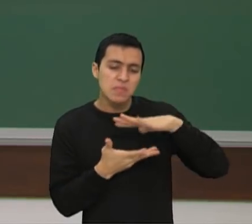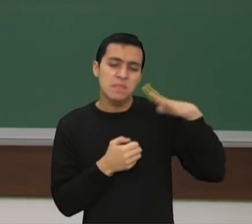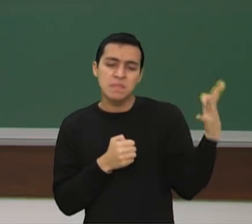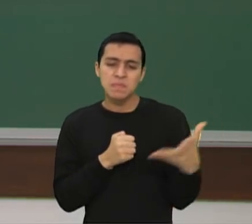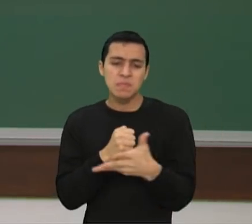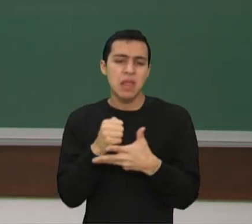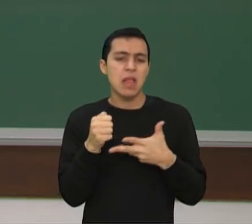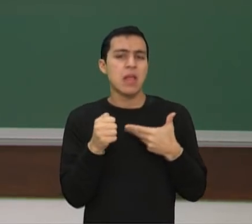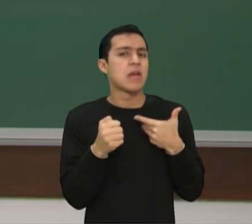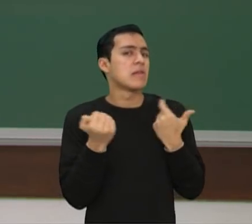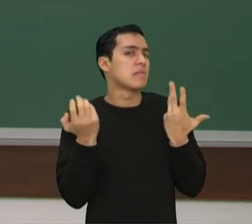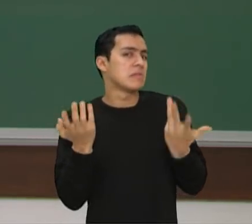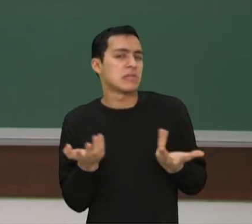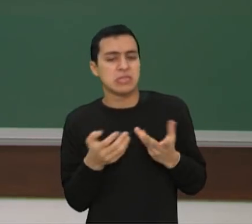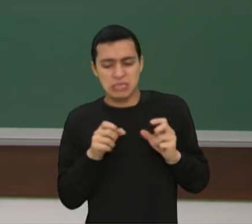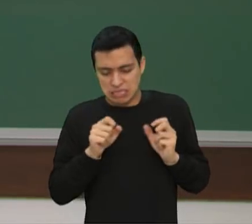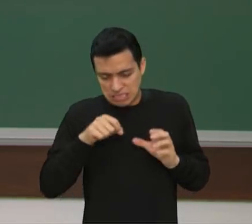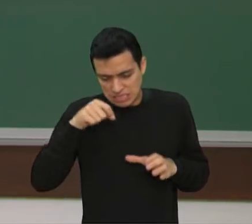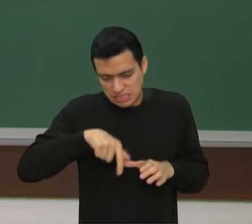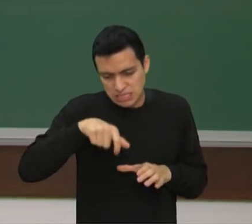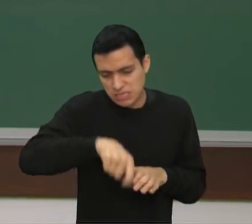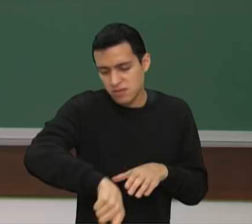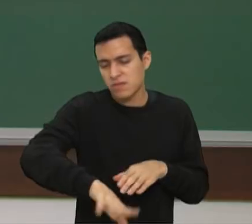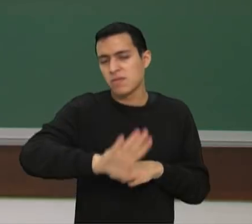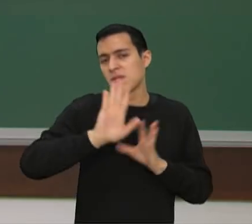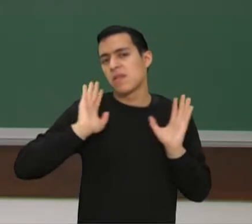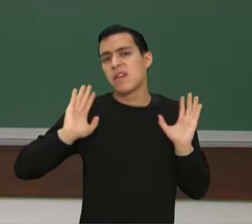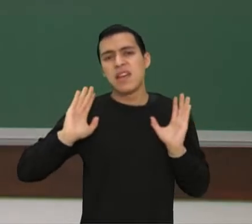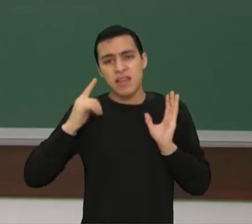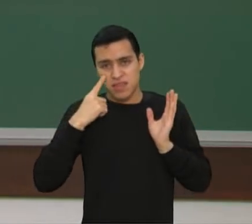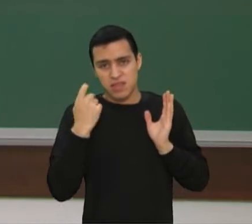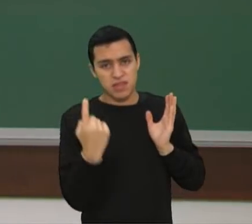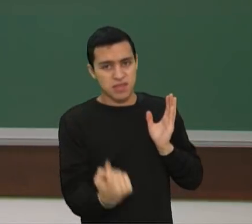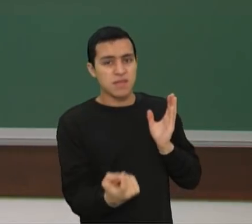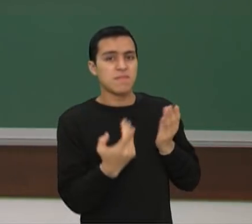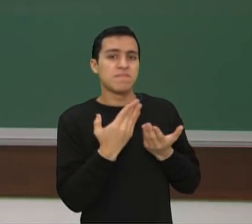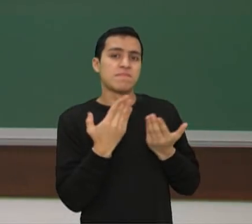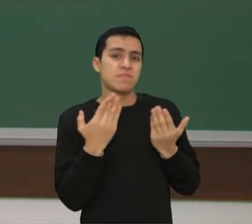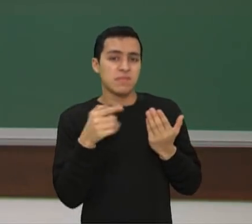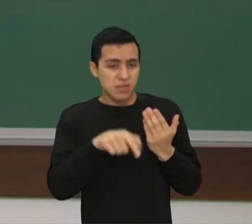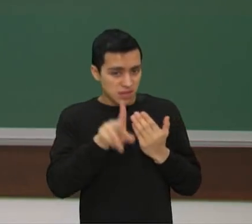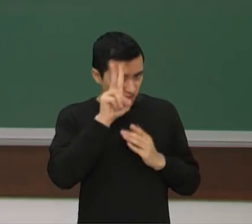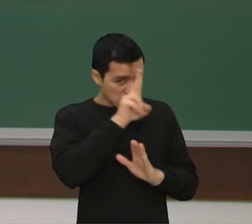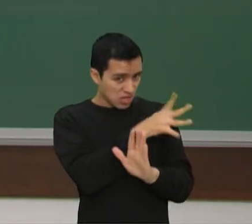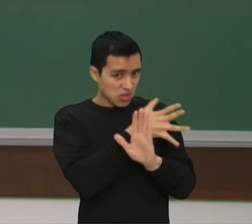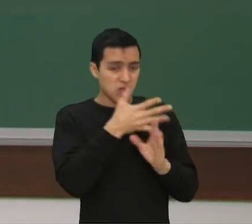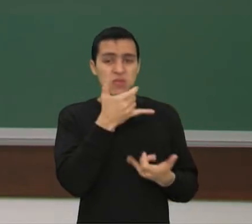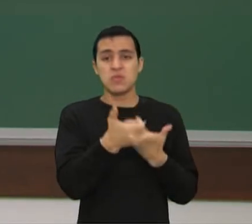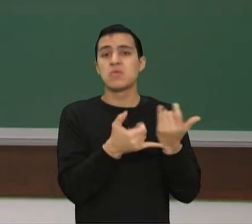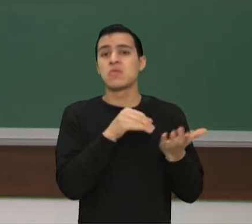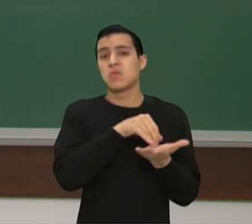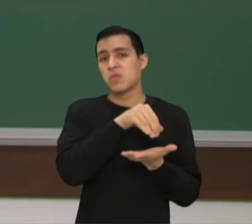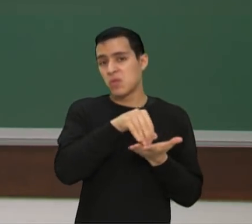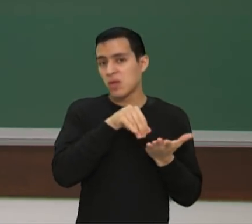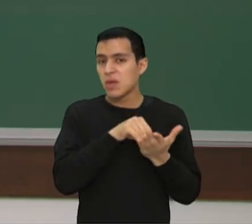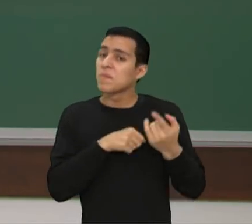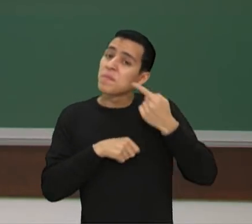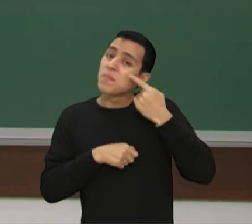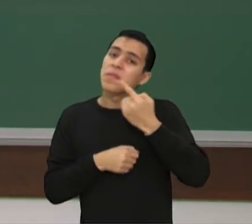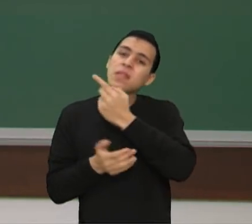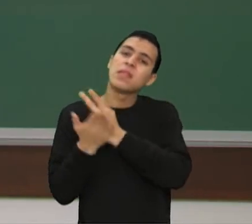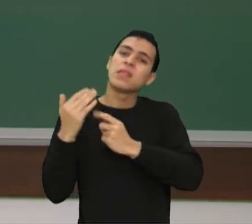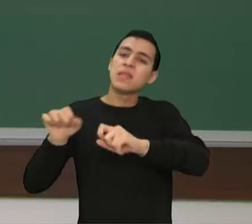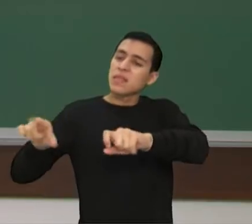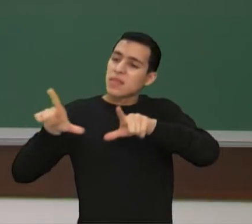de plantação, de semeadura. Então, é muito interessante essa parte da história dos jogos, assim. E a gente vê até no desenho lá